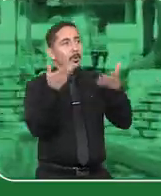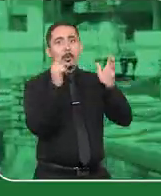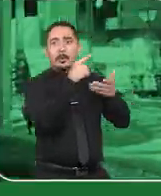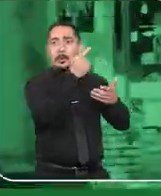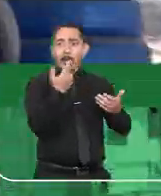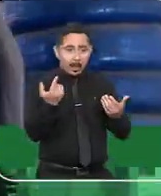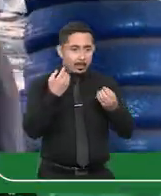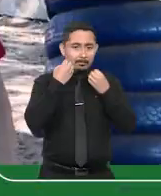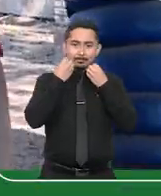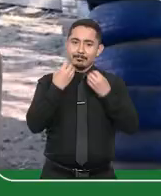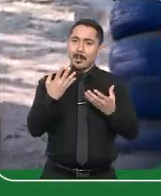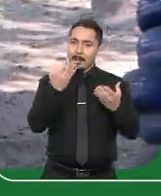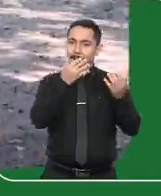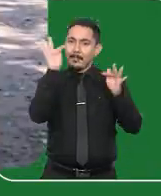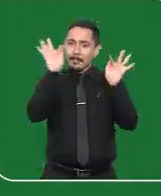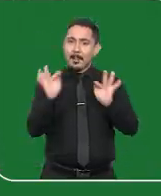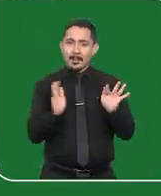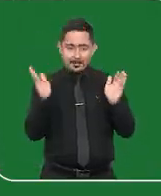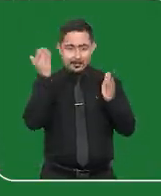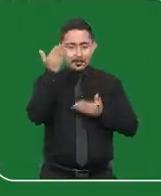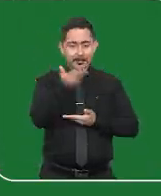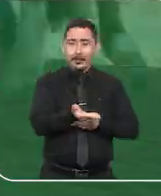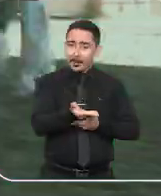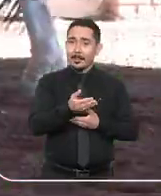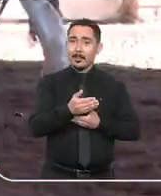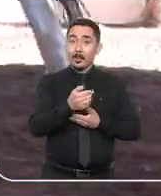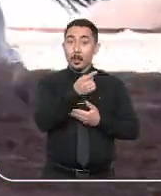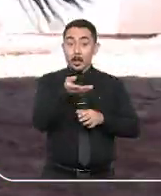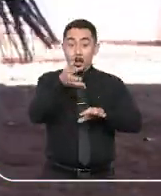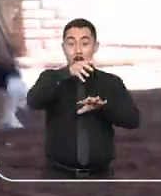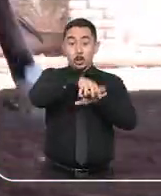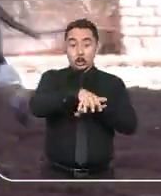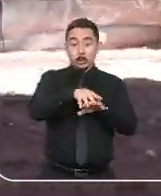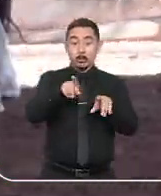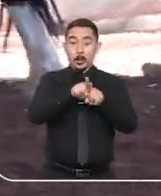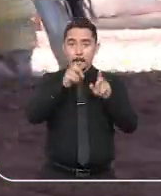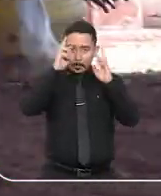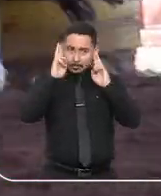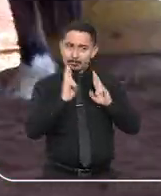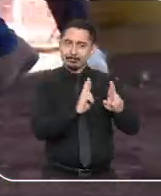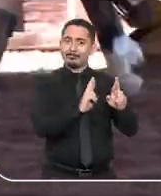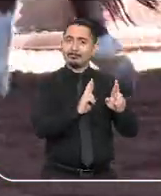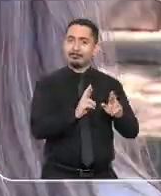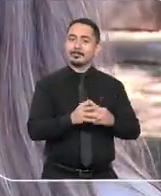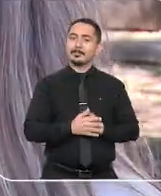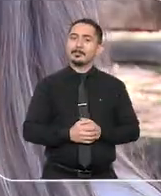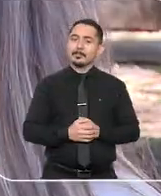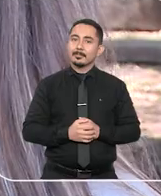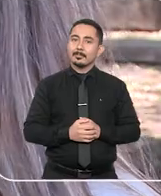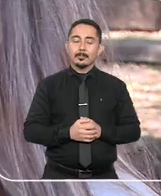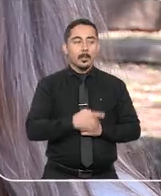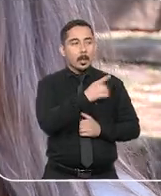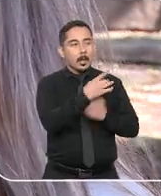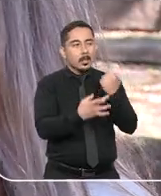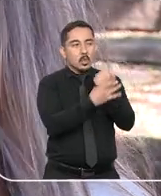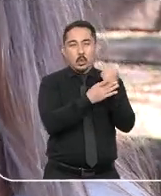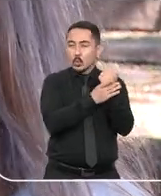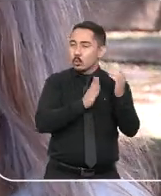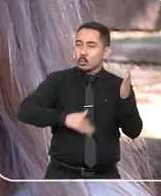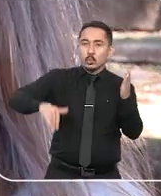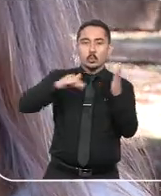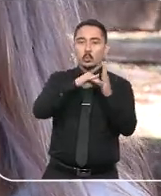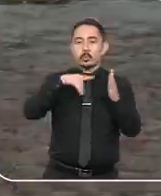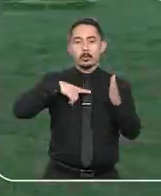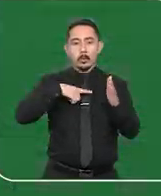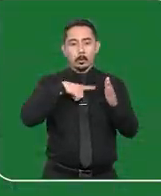muito prazerosa. Ele vem muito feliz, é um momento que ele é incluído e respeitado. Isso deixa ele mais seguro em todos